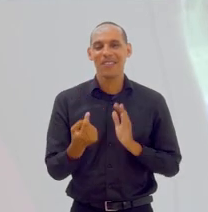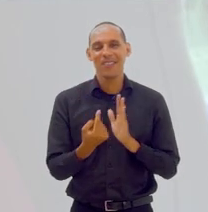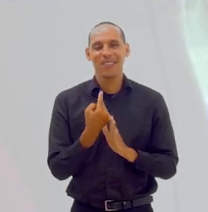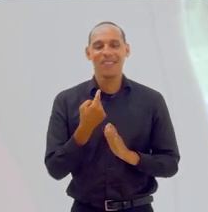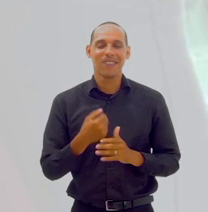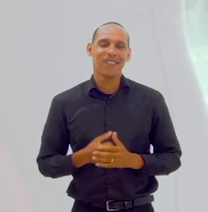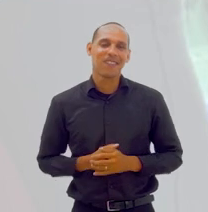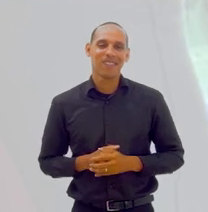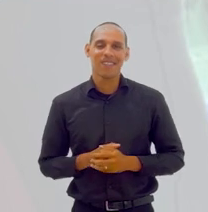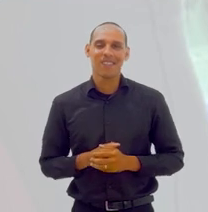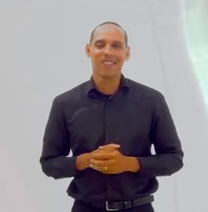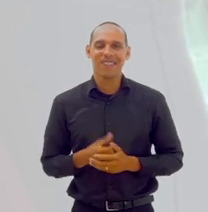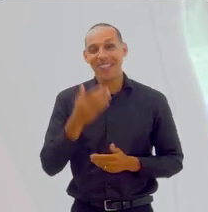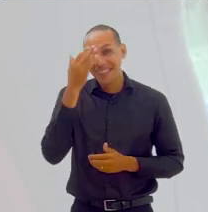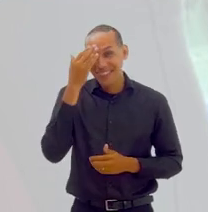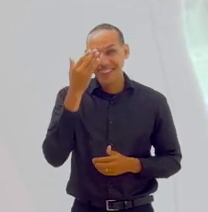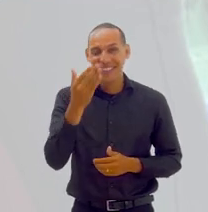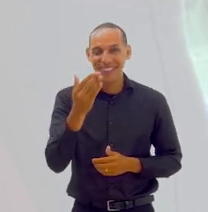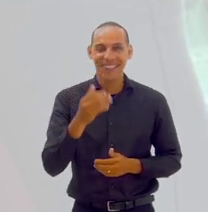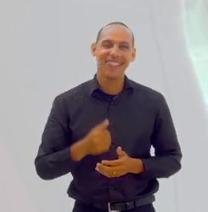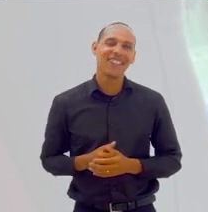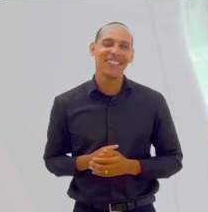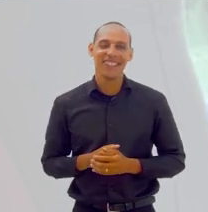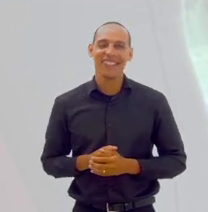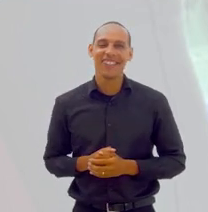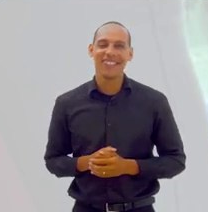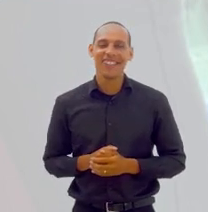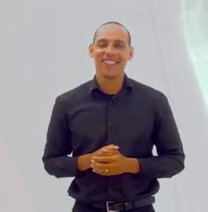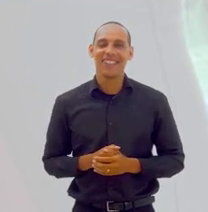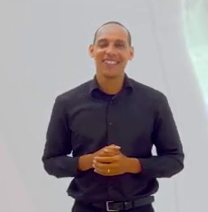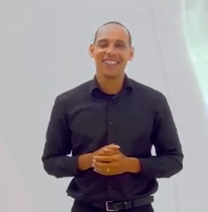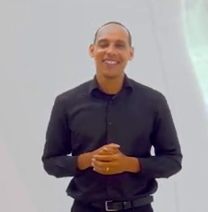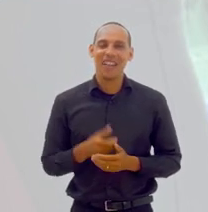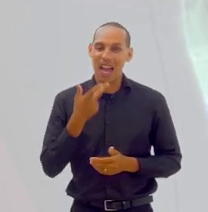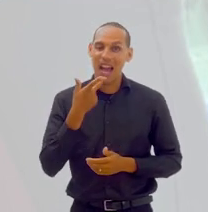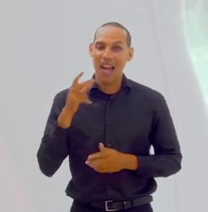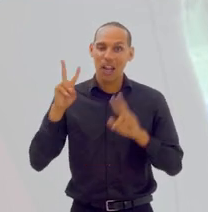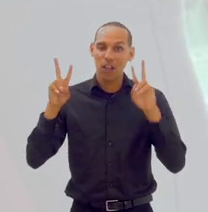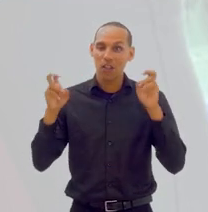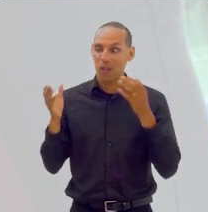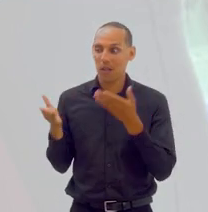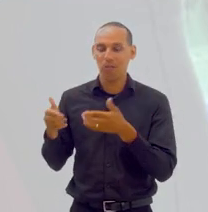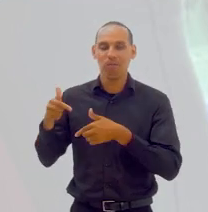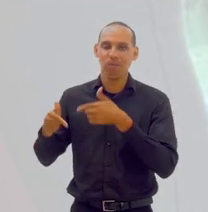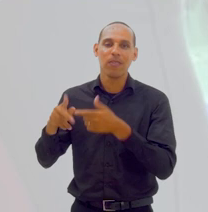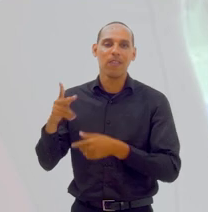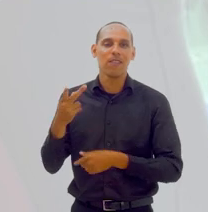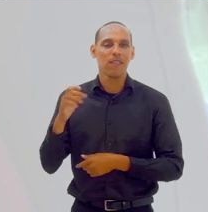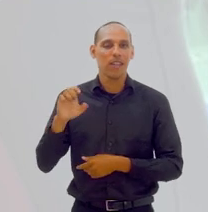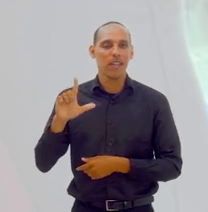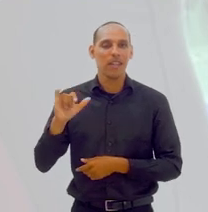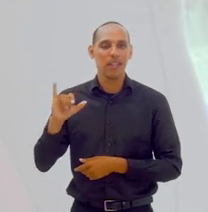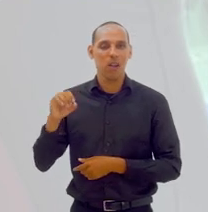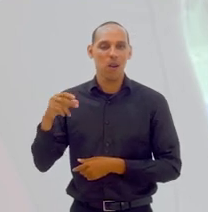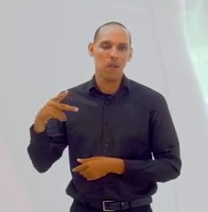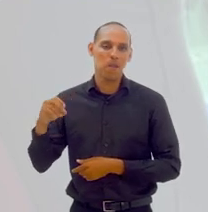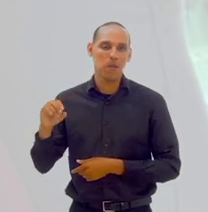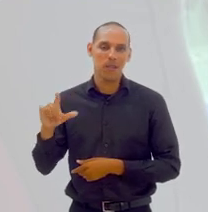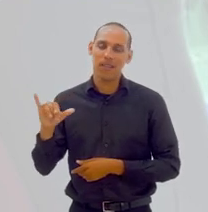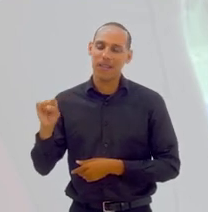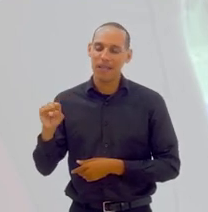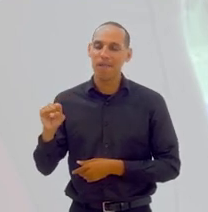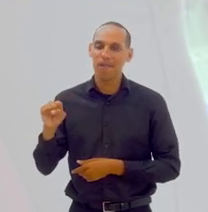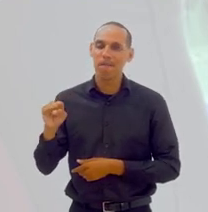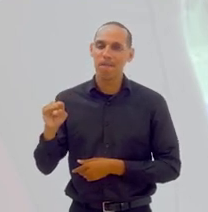esse tema. Eu te agradeço pela menção ao trabalho em Heliópolis. Na realidade, é